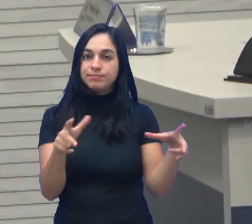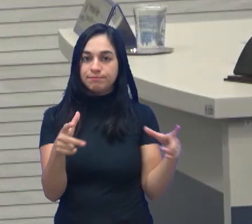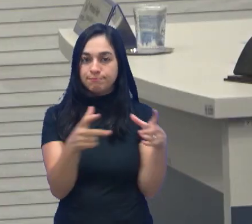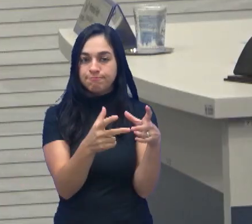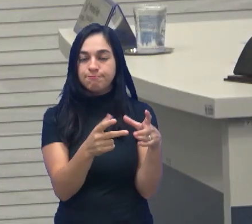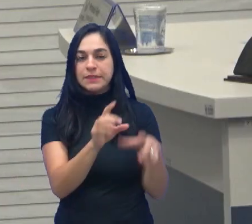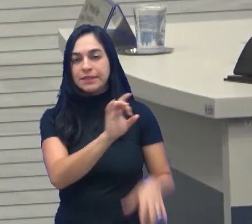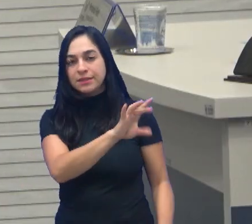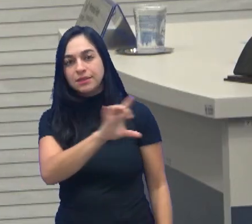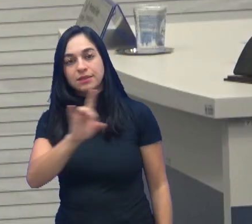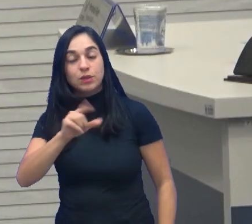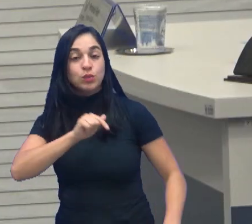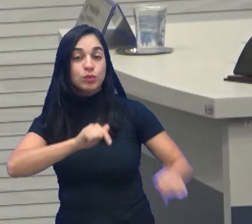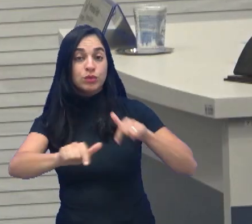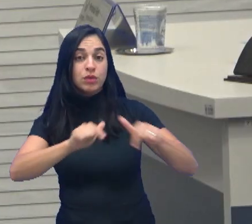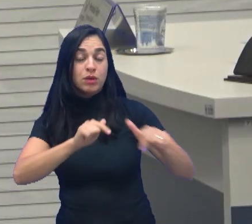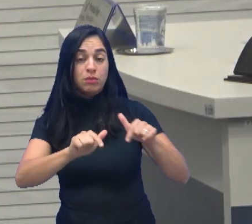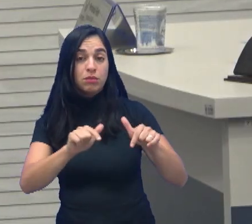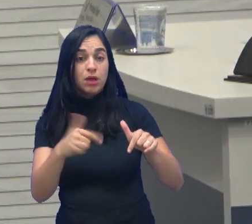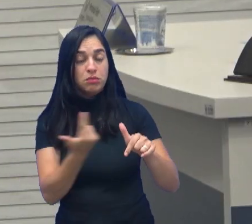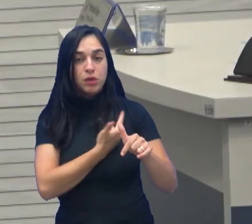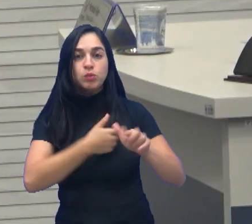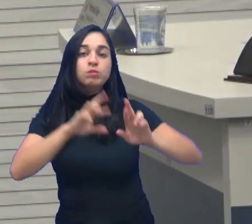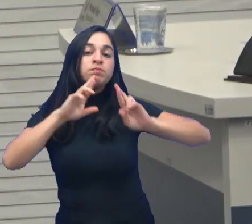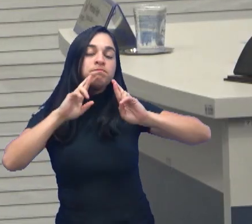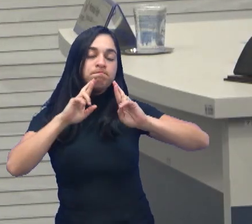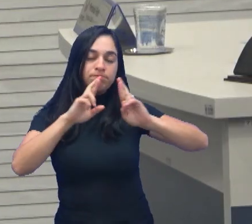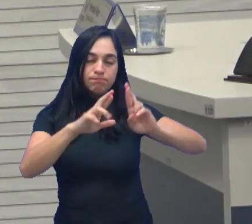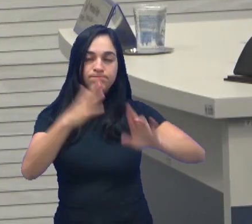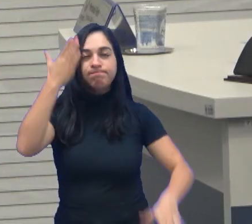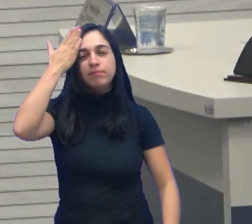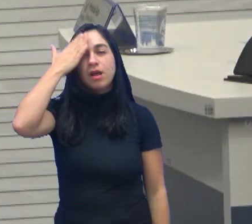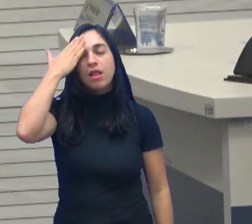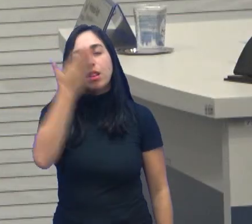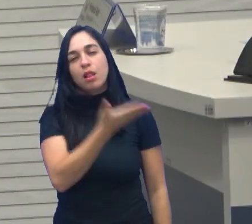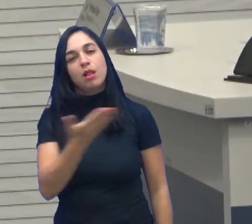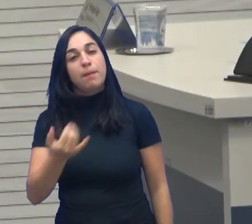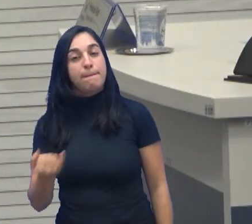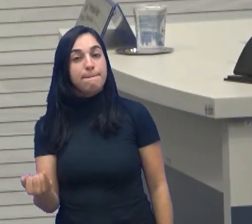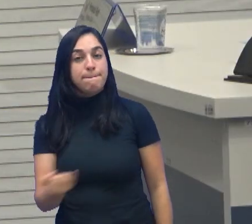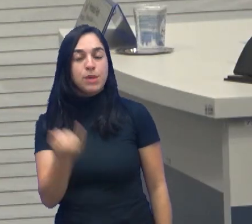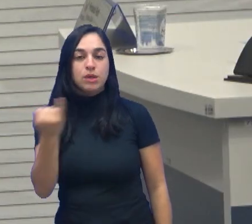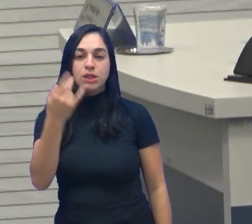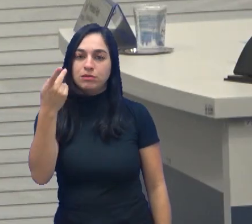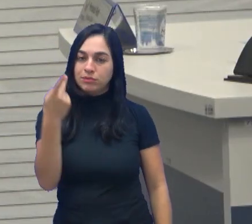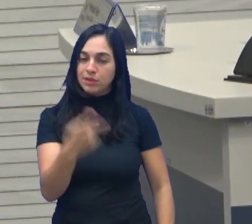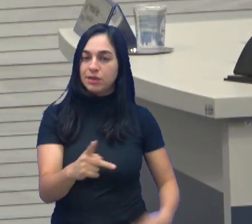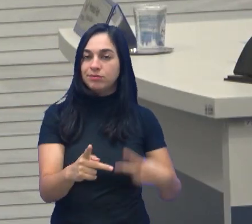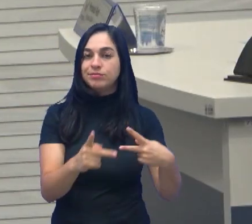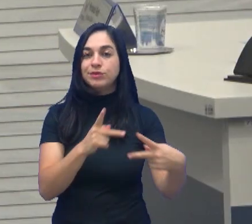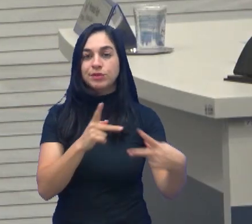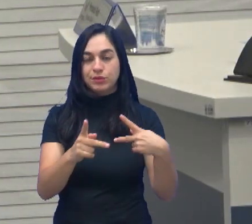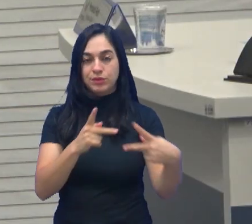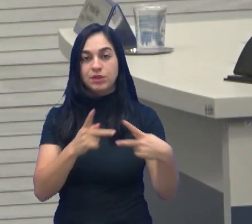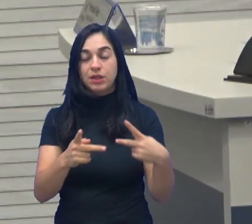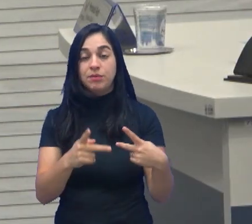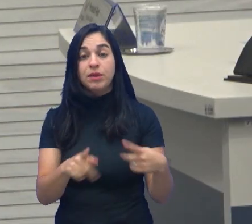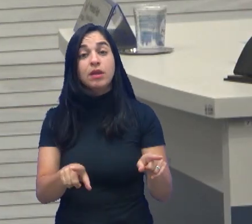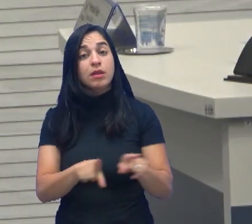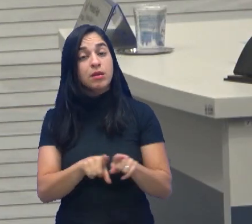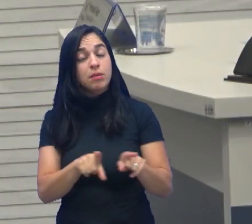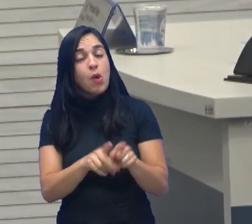forças de segurança. Nós sabemos o quanto é importante as forças de segurança no nosso município e o quanto é